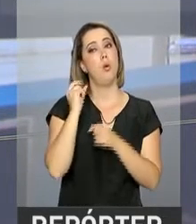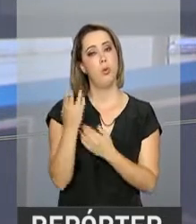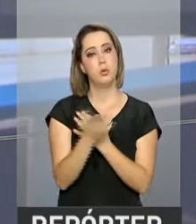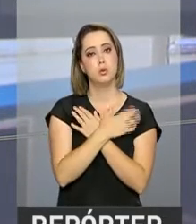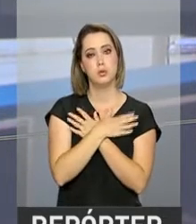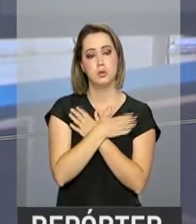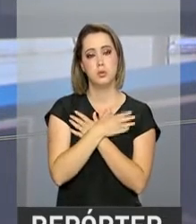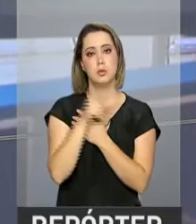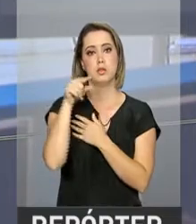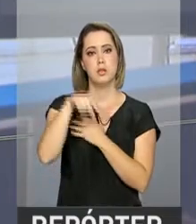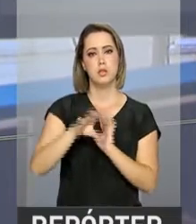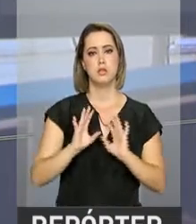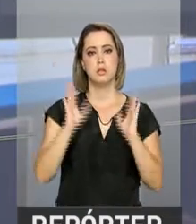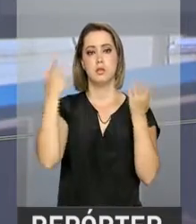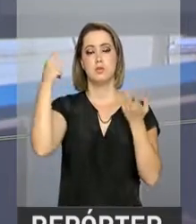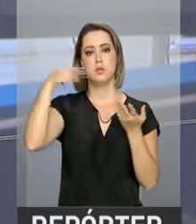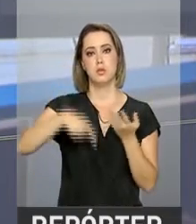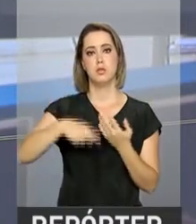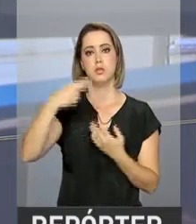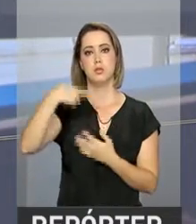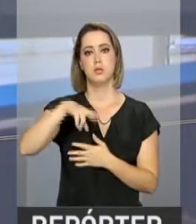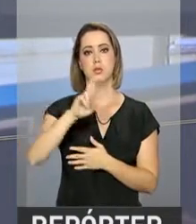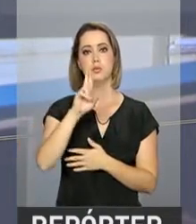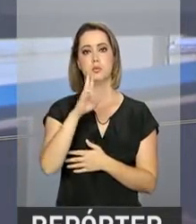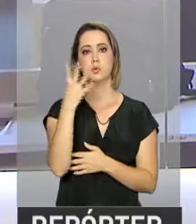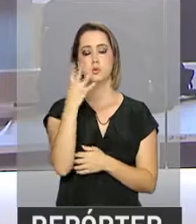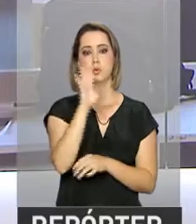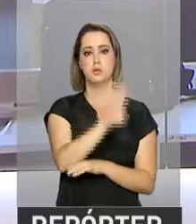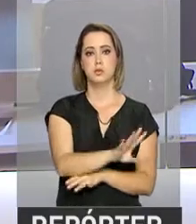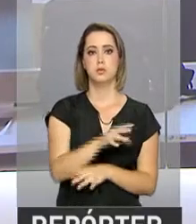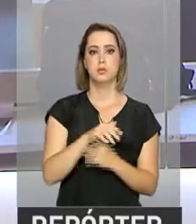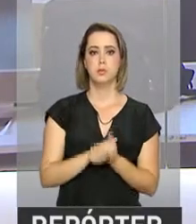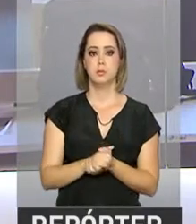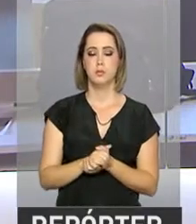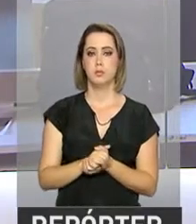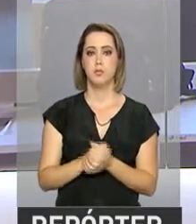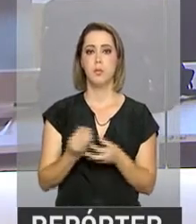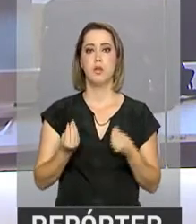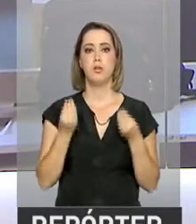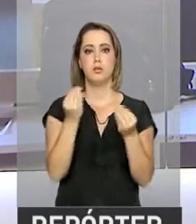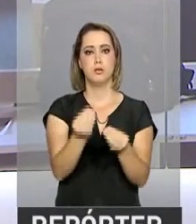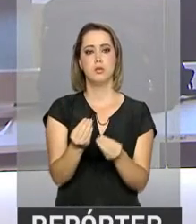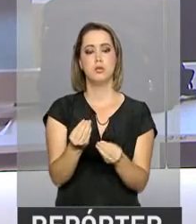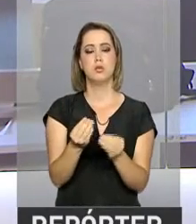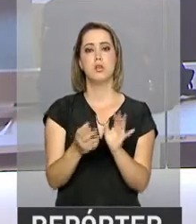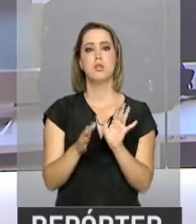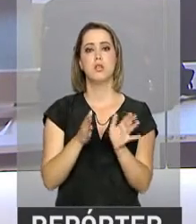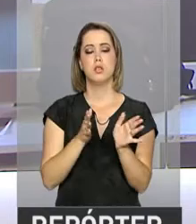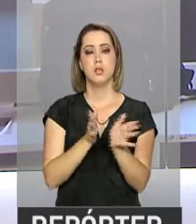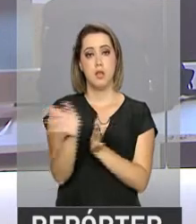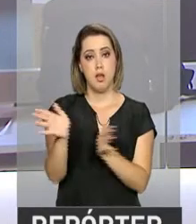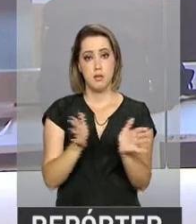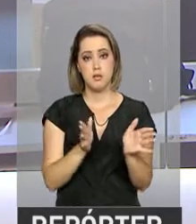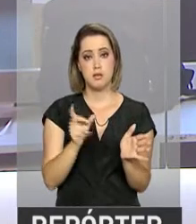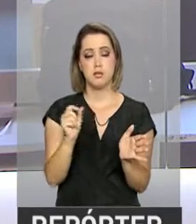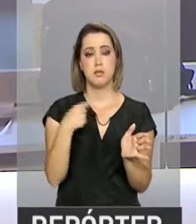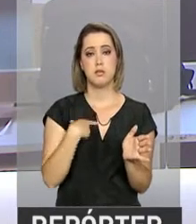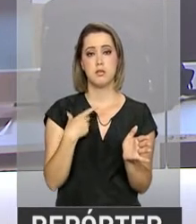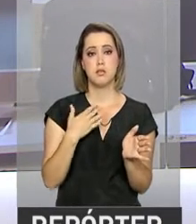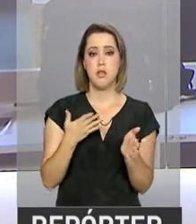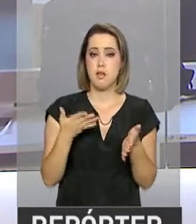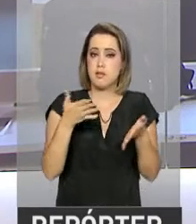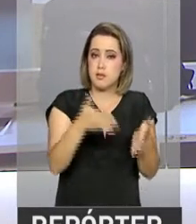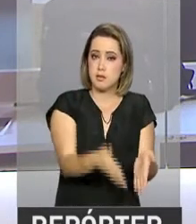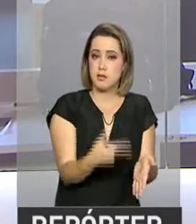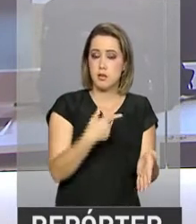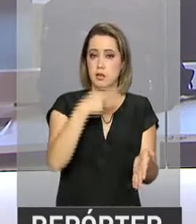aqui pela nbr a partir das quatro da tarde para garantir mais acesso às atividades do banco nacional de